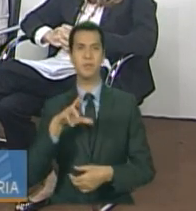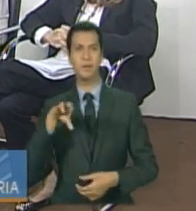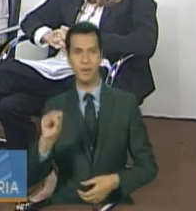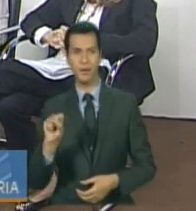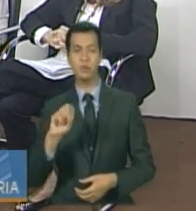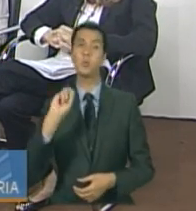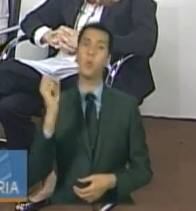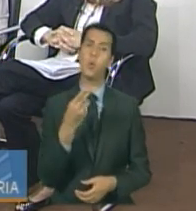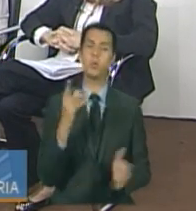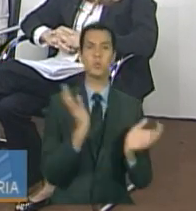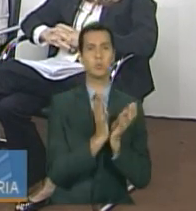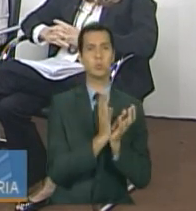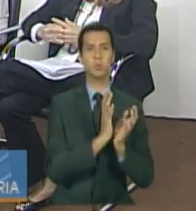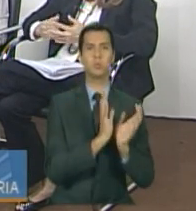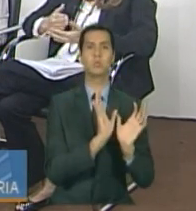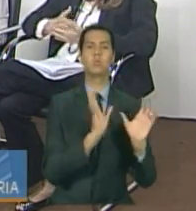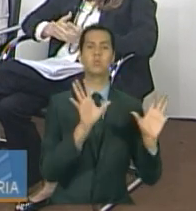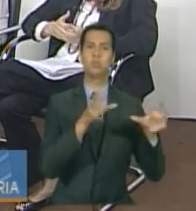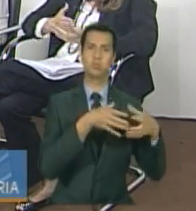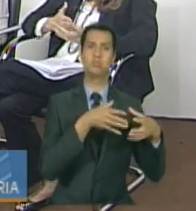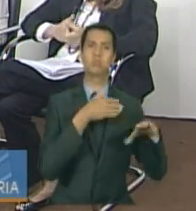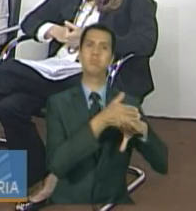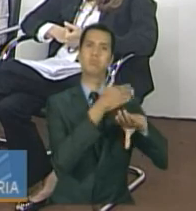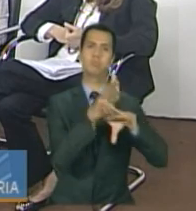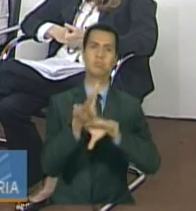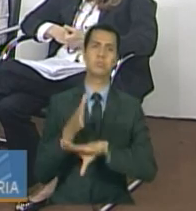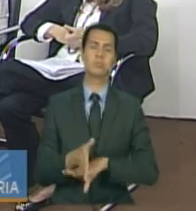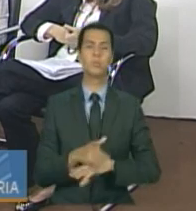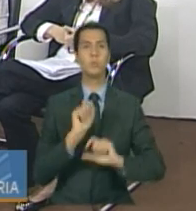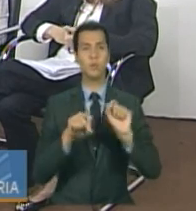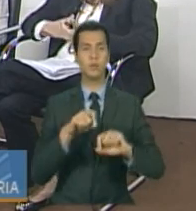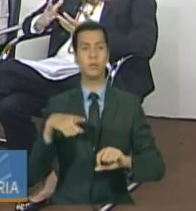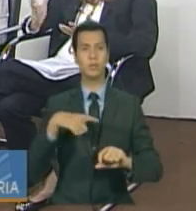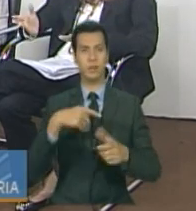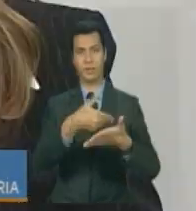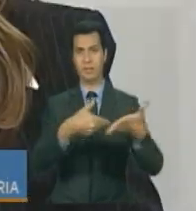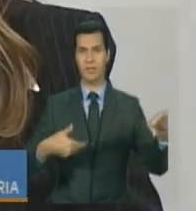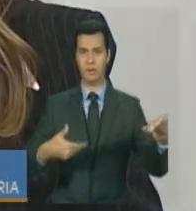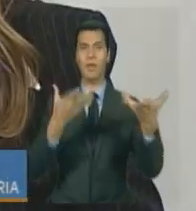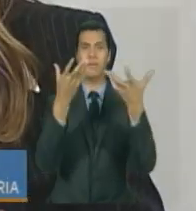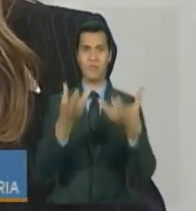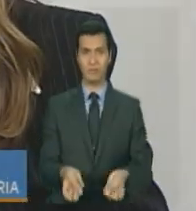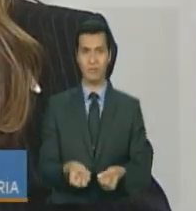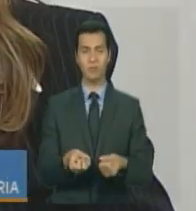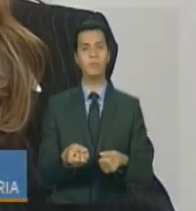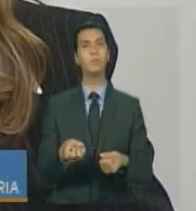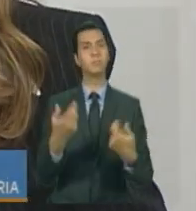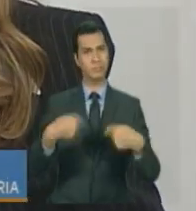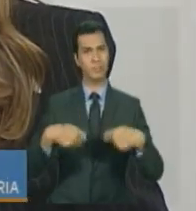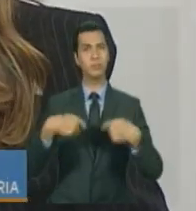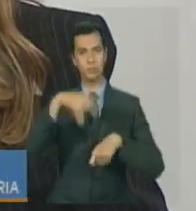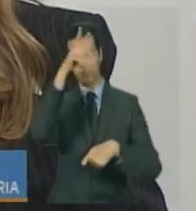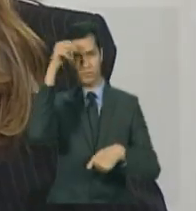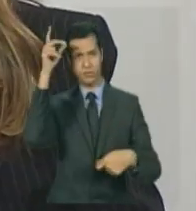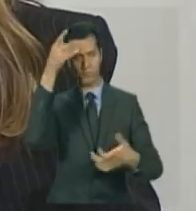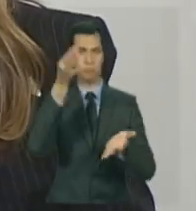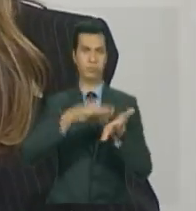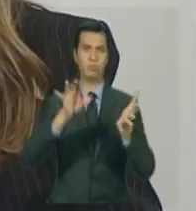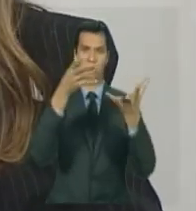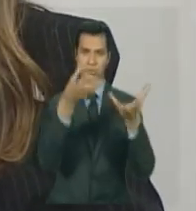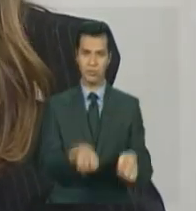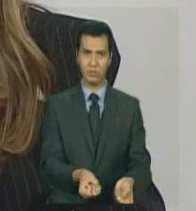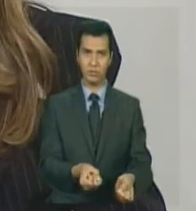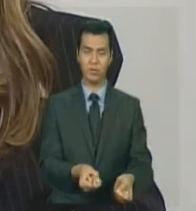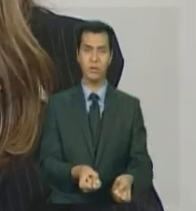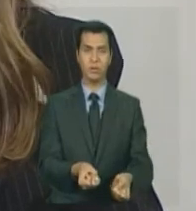executados por equipe volante, vai ser por um termo de aceite disponibilizado também no site do MDS. Acredito que no